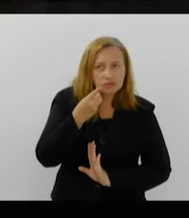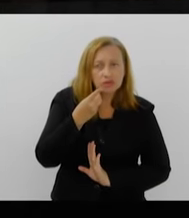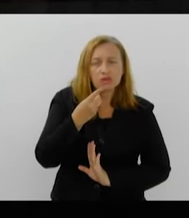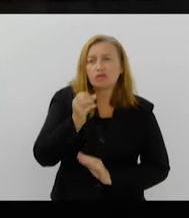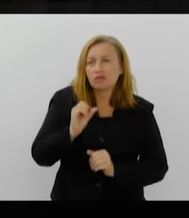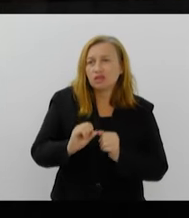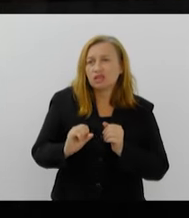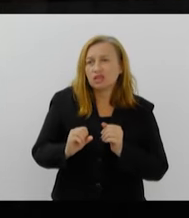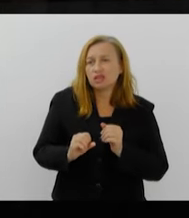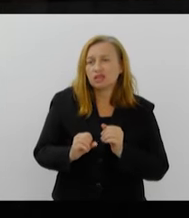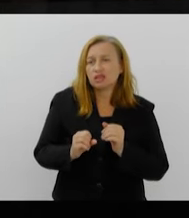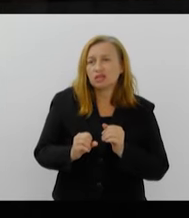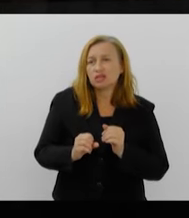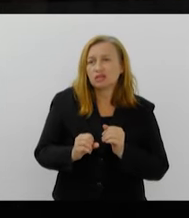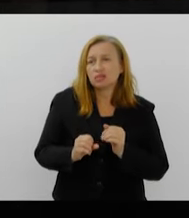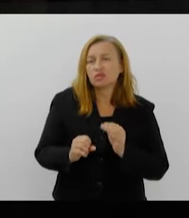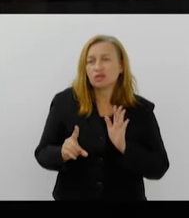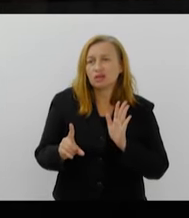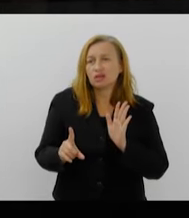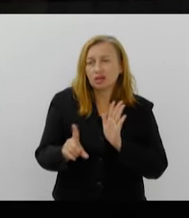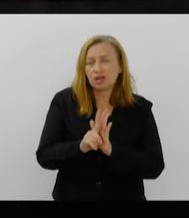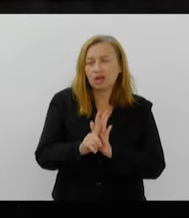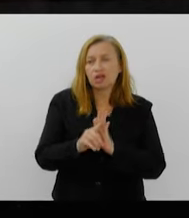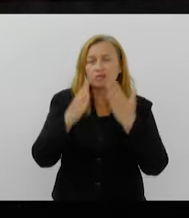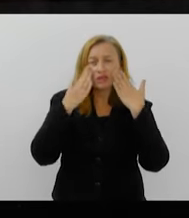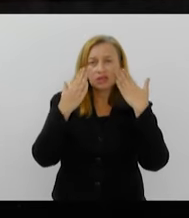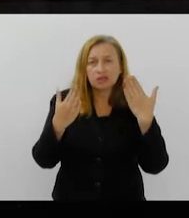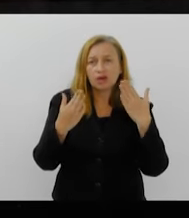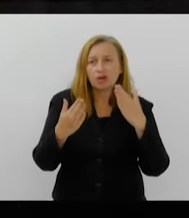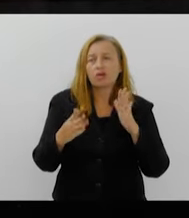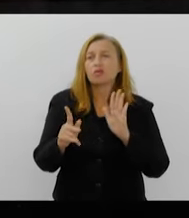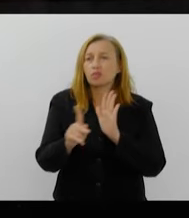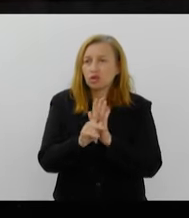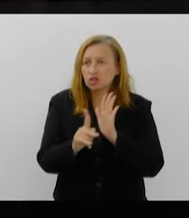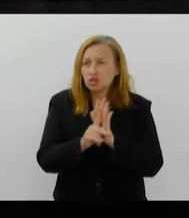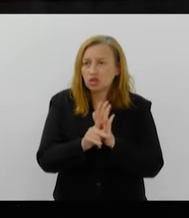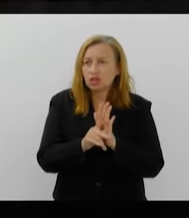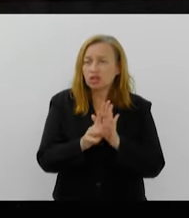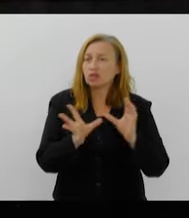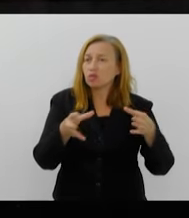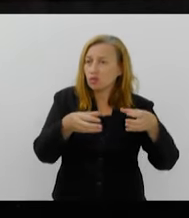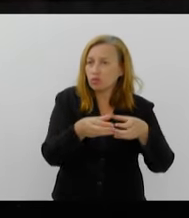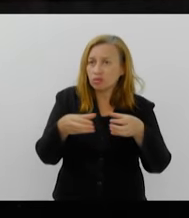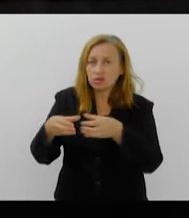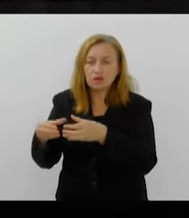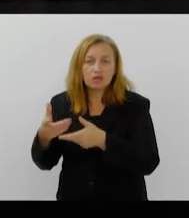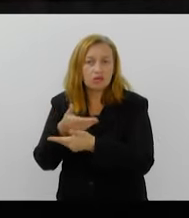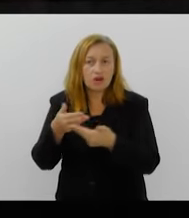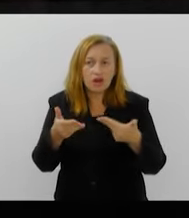fazemos leis, custa fazer uma lei, apresentar um projeto, passar pela comissão,